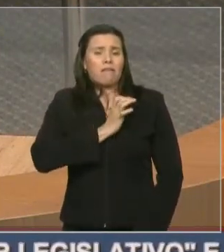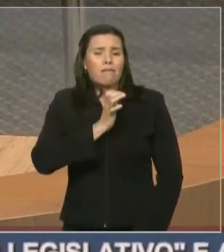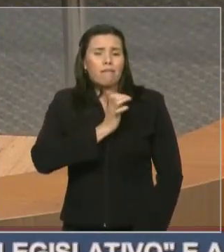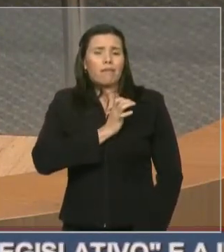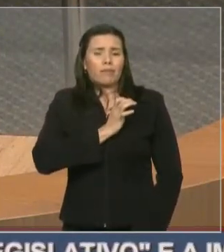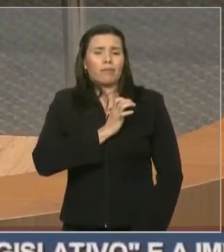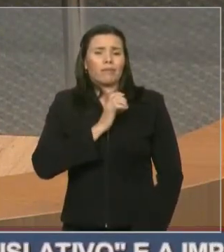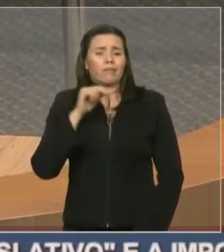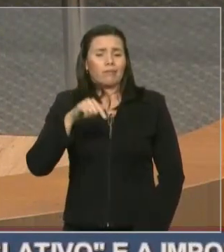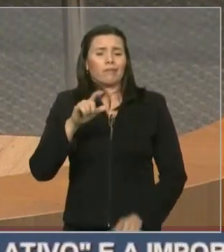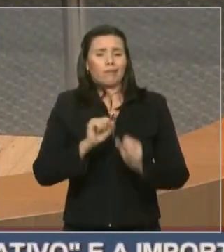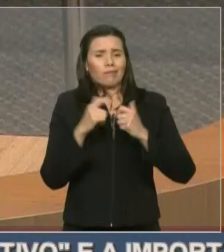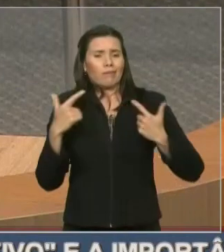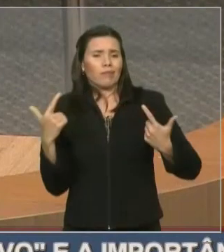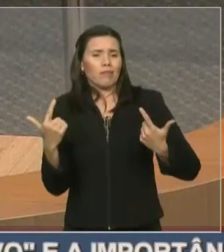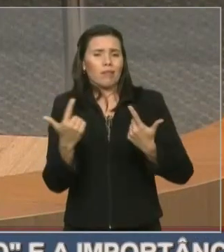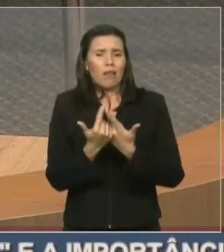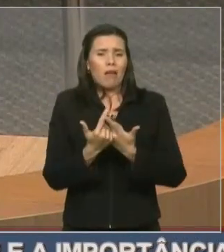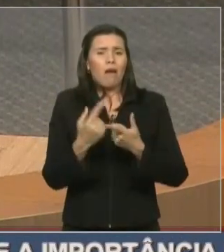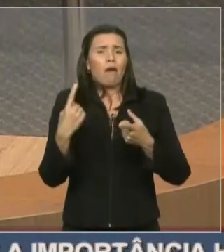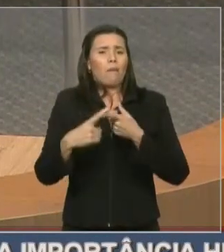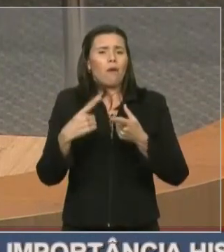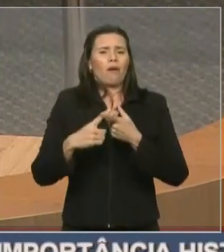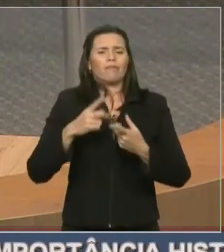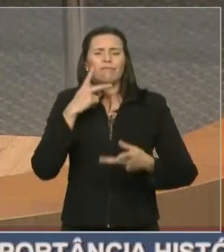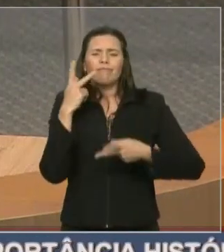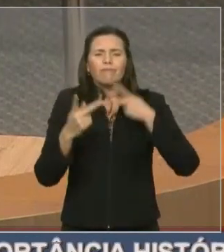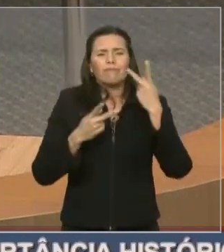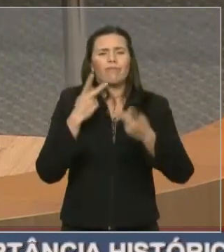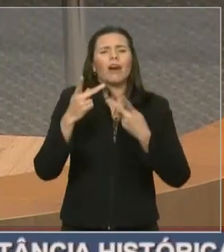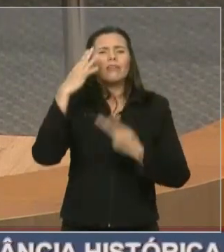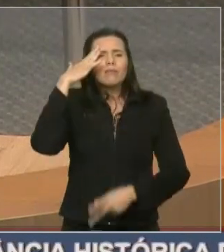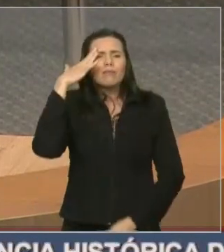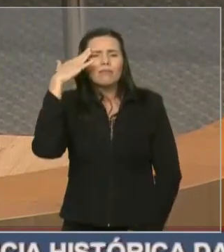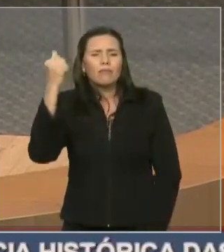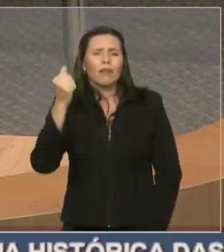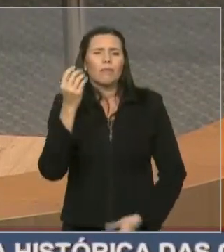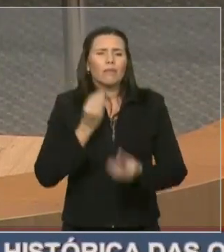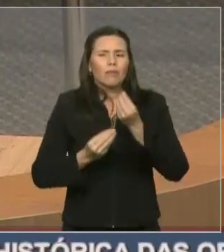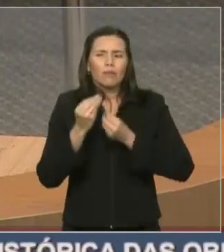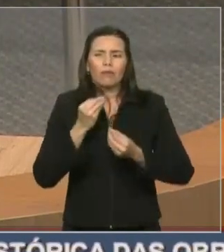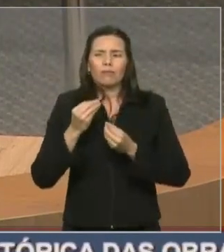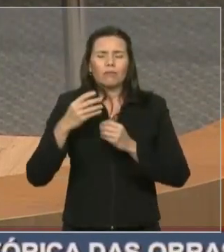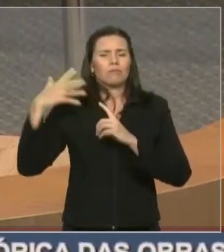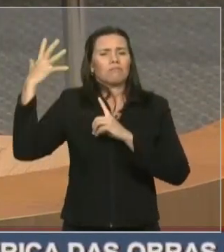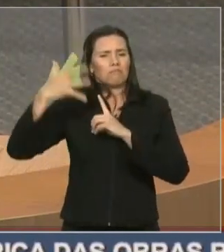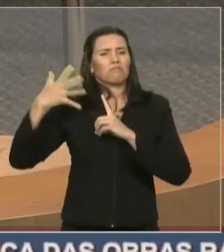porque eu já andei vários legislativos por aí e sei o que é um bom tribuno.